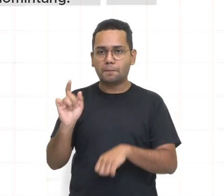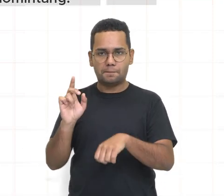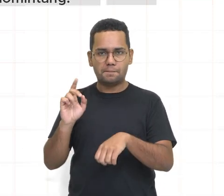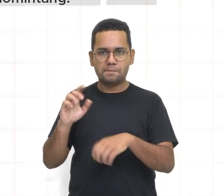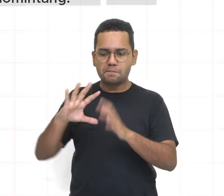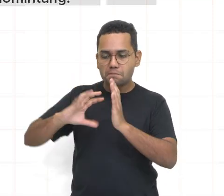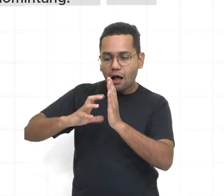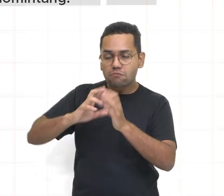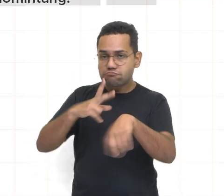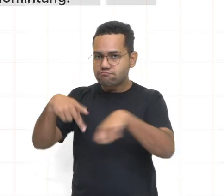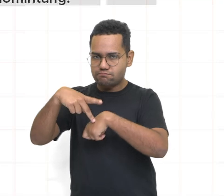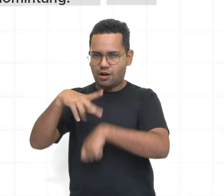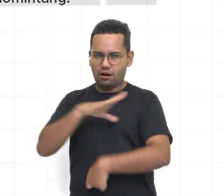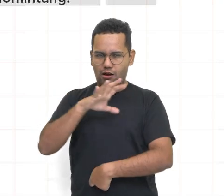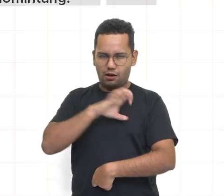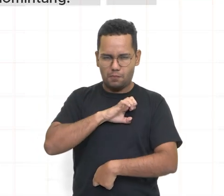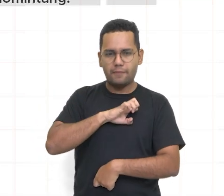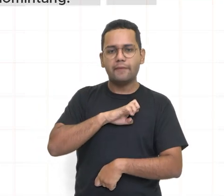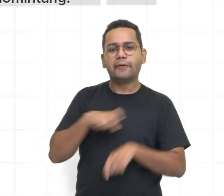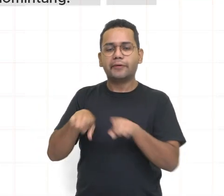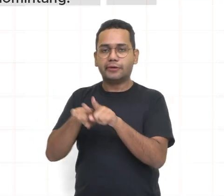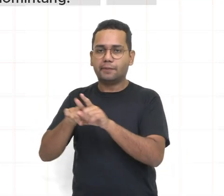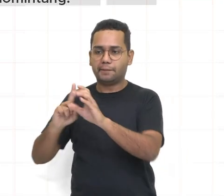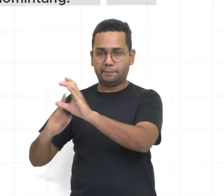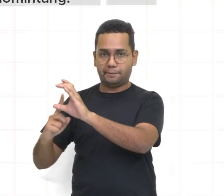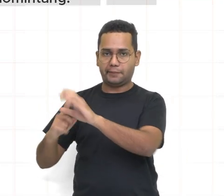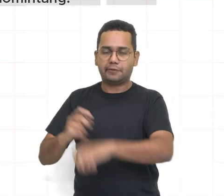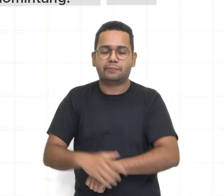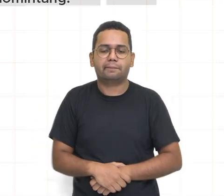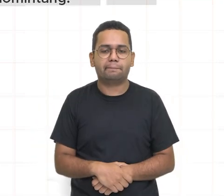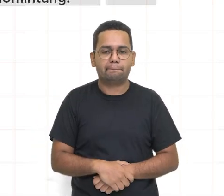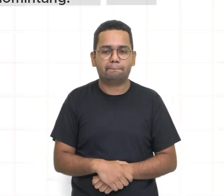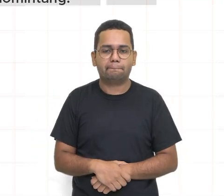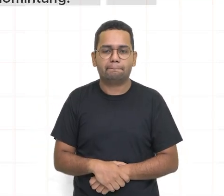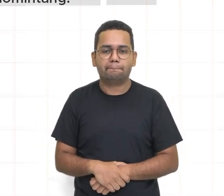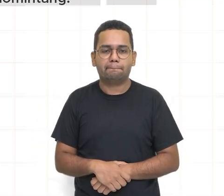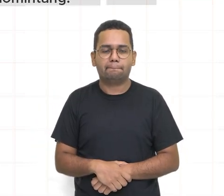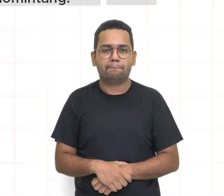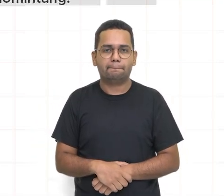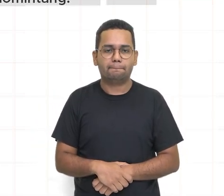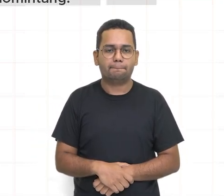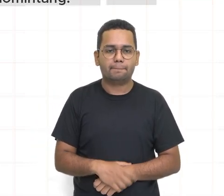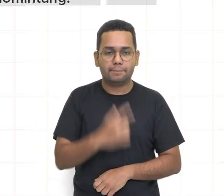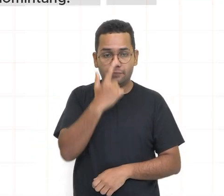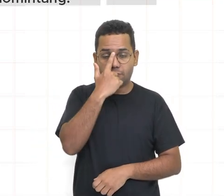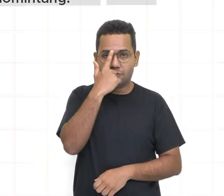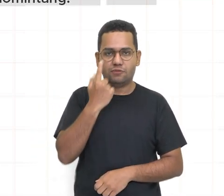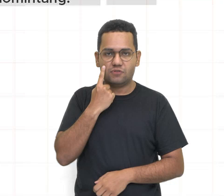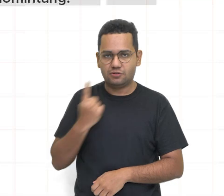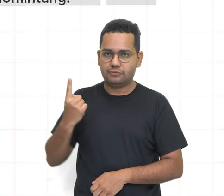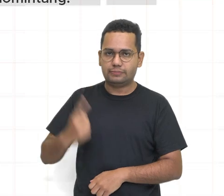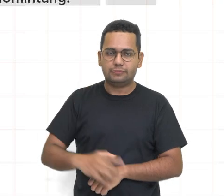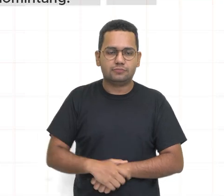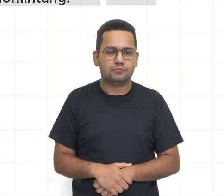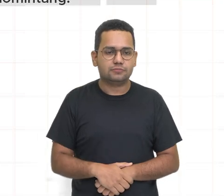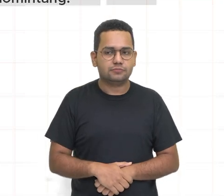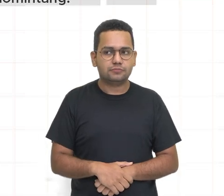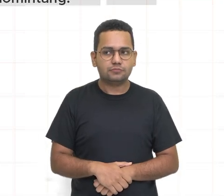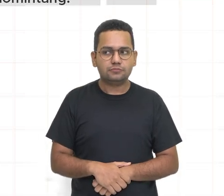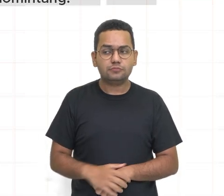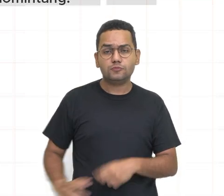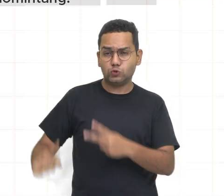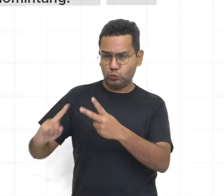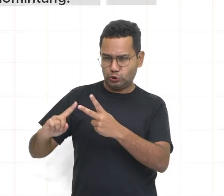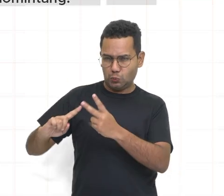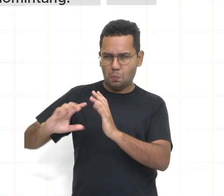lado, o Partido Nacionalista e, de outro lado, o Partido Comunista Chinês. Vamos ver o que o texto fala sobre o Partido